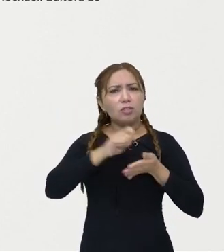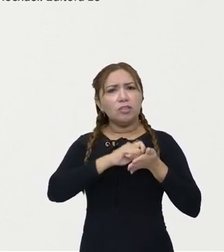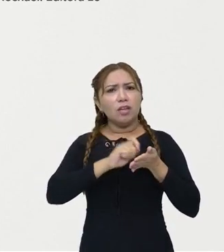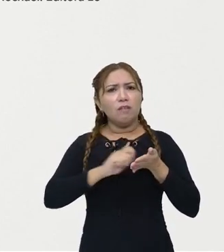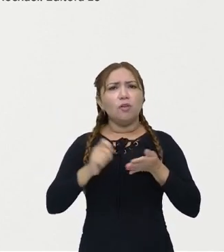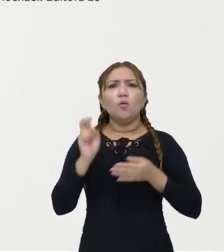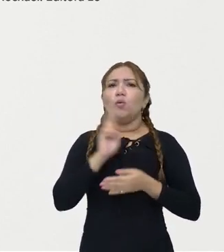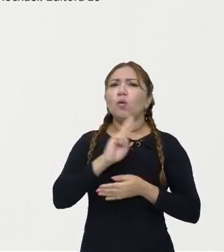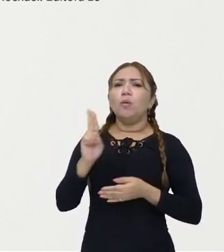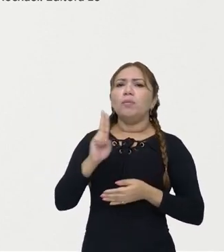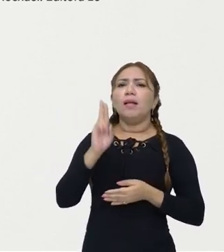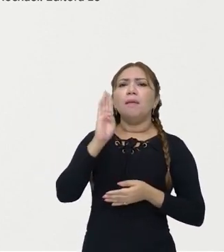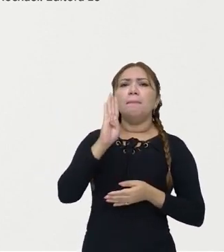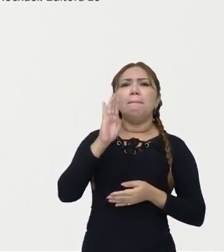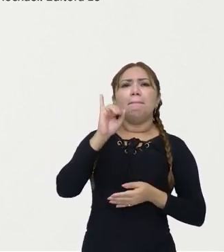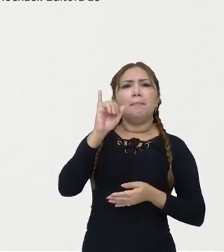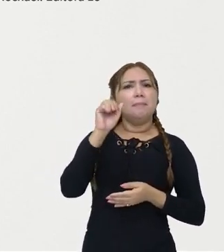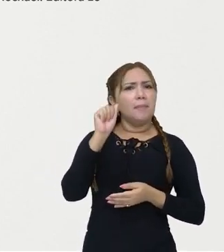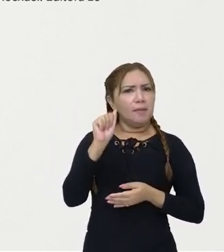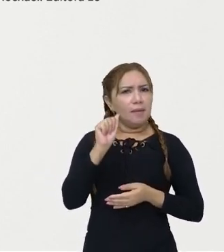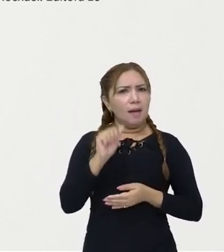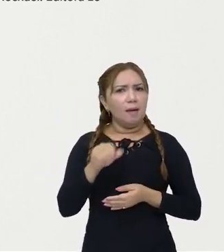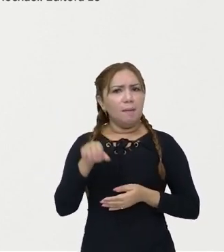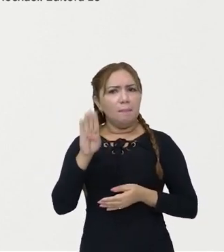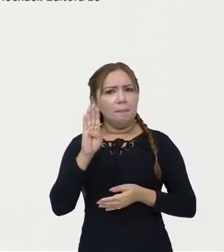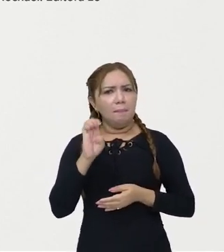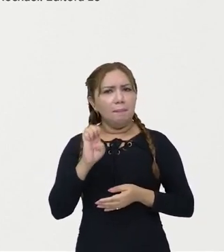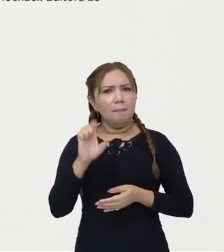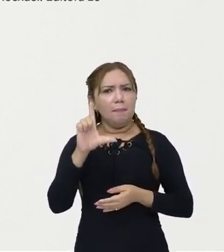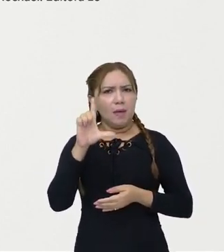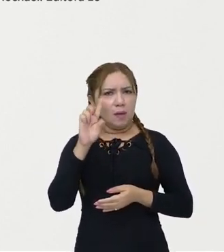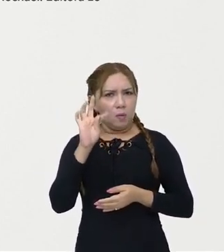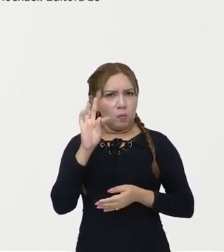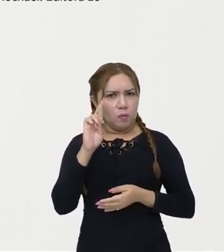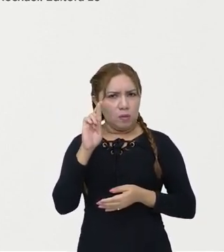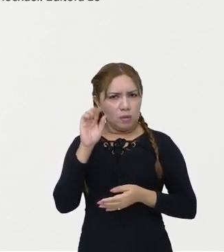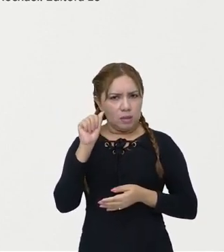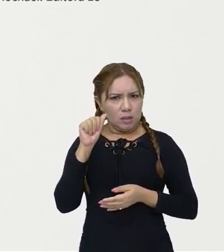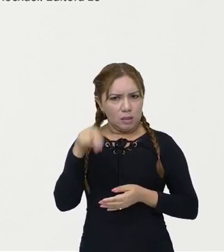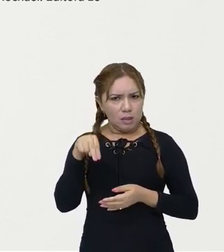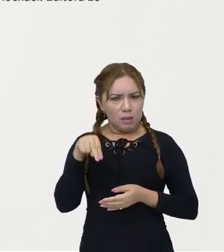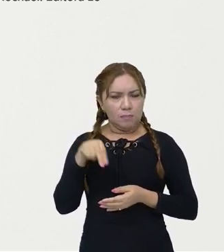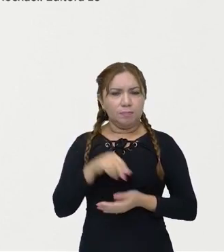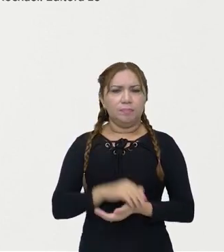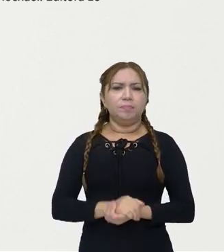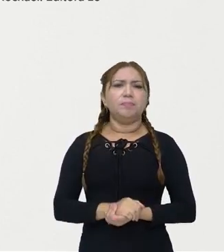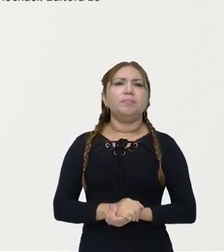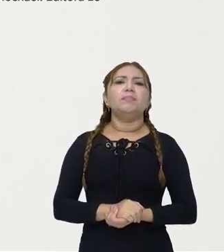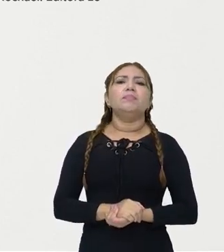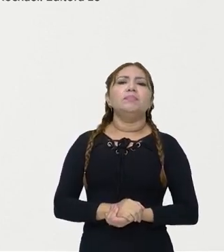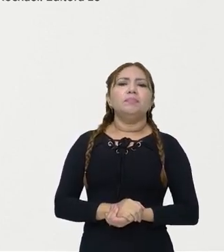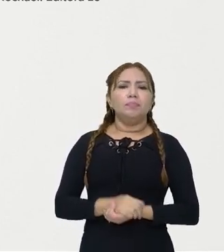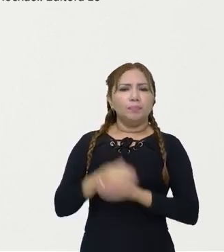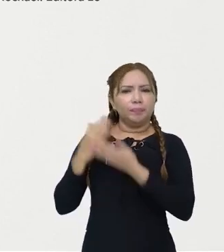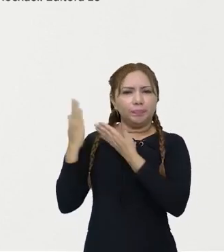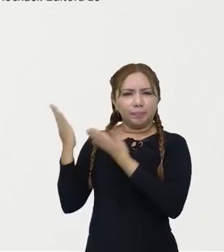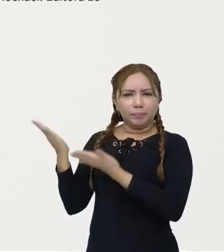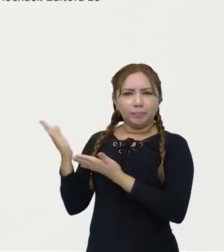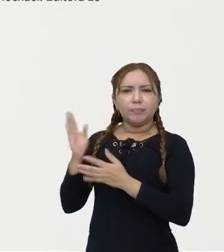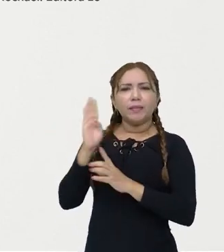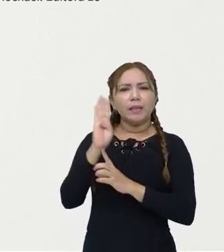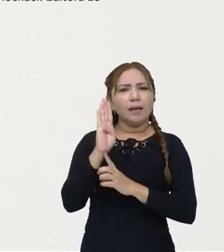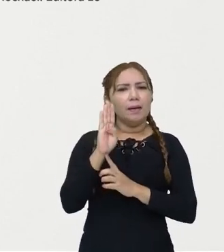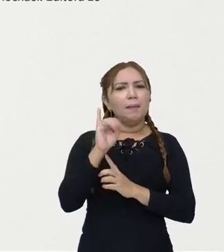a Bia Bedran. Lembram? Vamos ver se está certinho. Olha só, a autora do livro